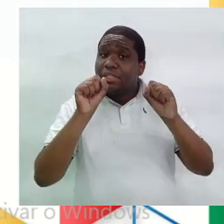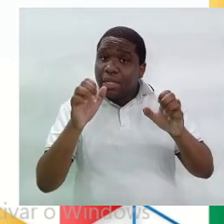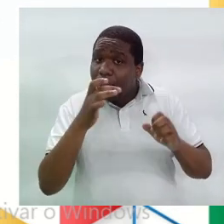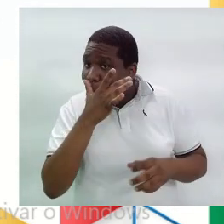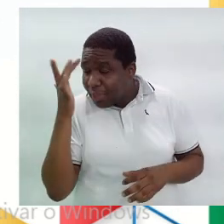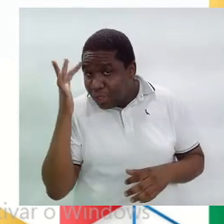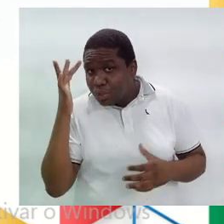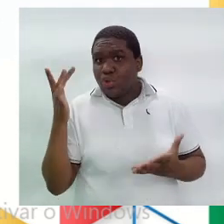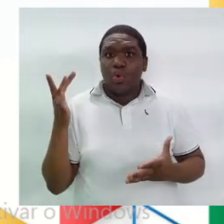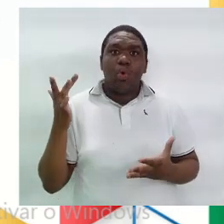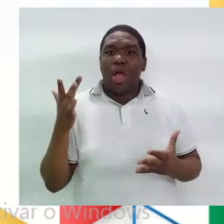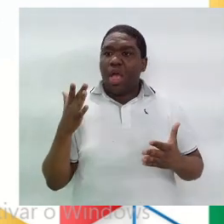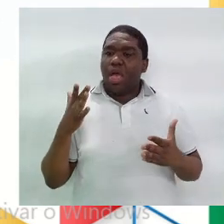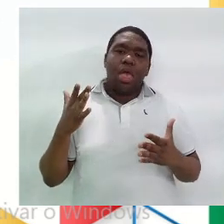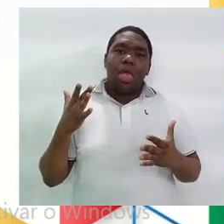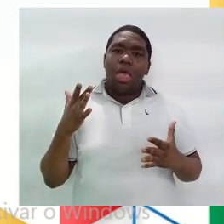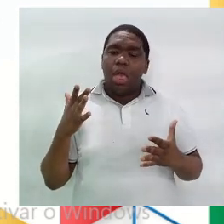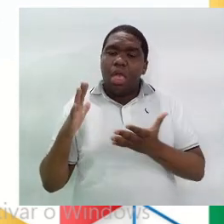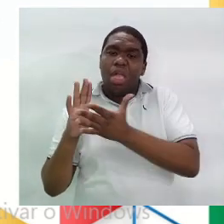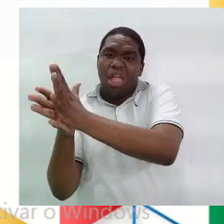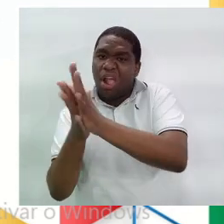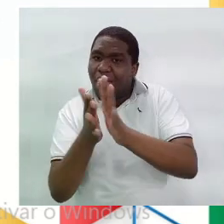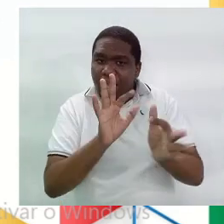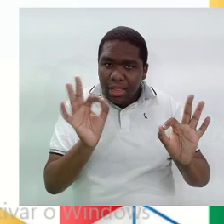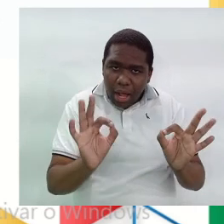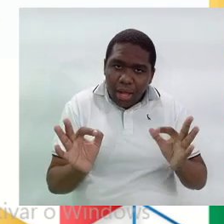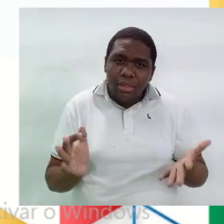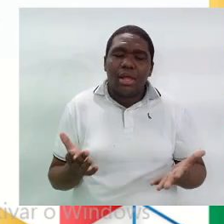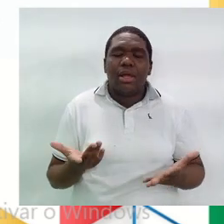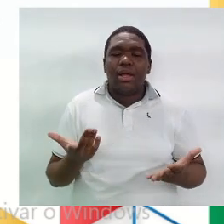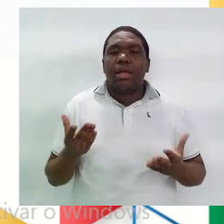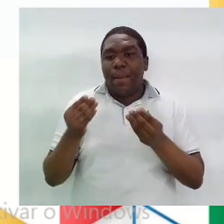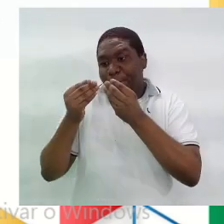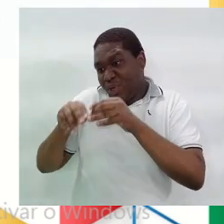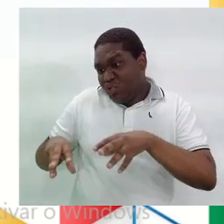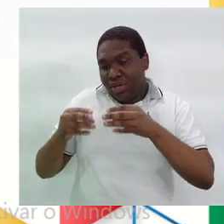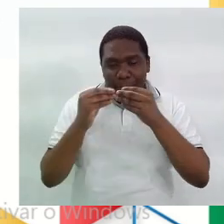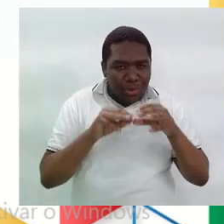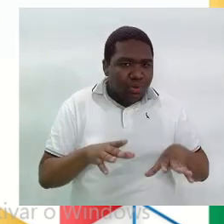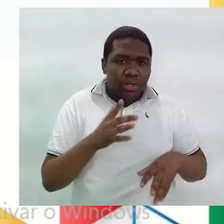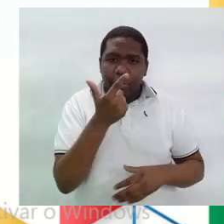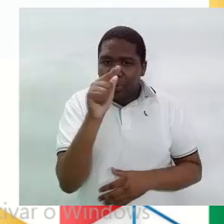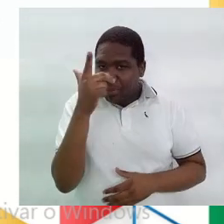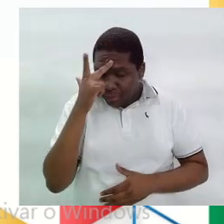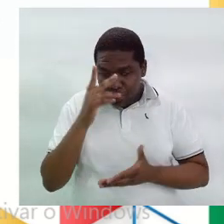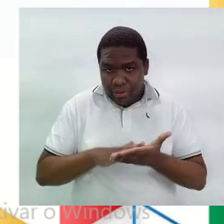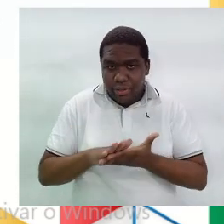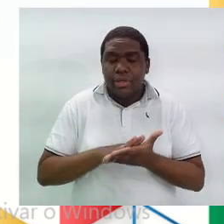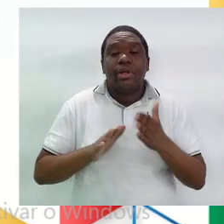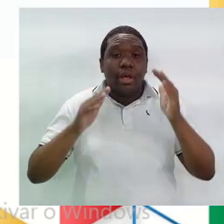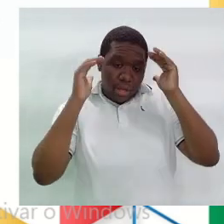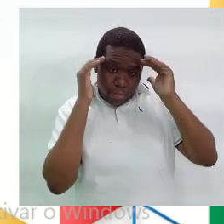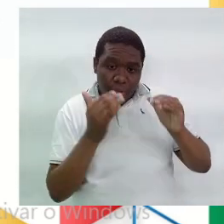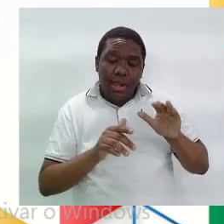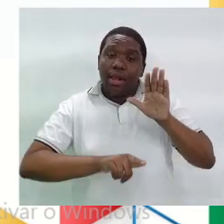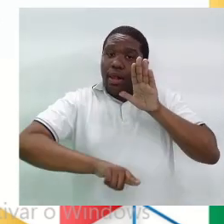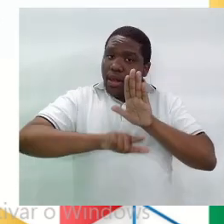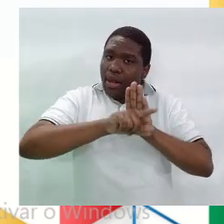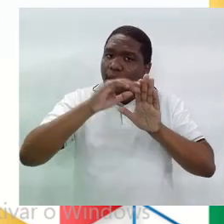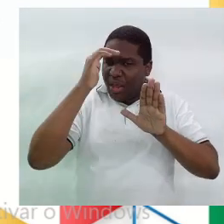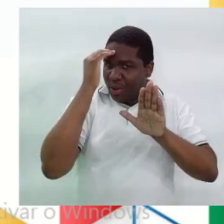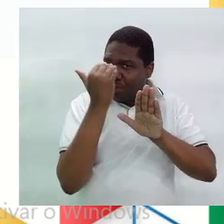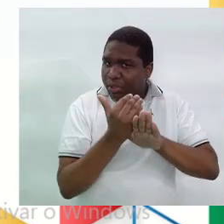ninguém prejudicar. Você faça o que quiser, mas não pode prejudicar ninguém. Submissão à lei tríplice,